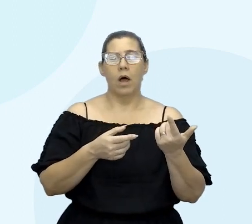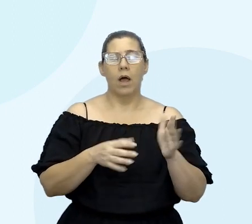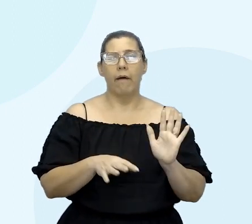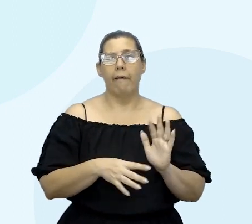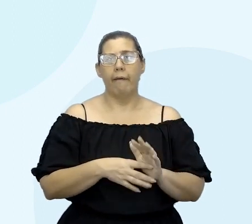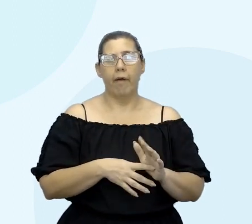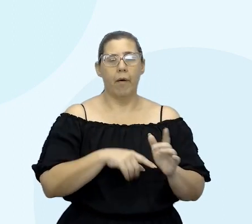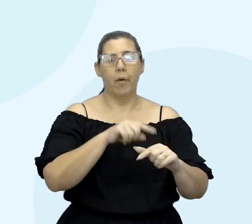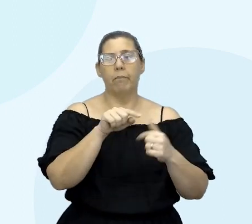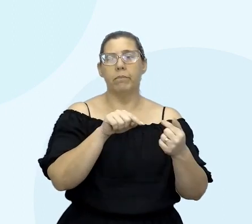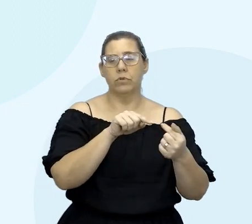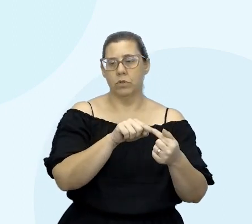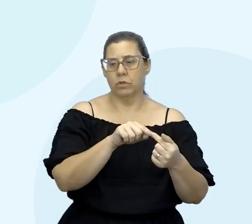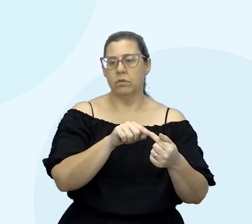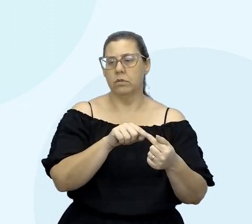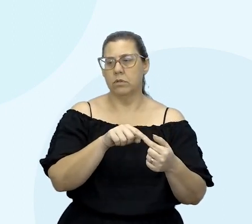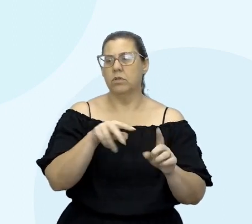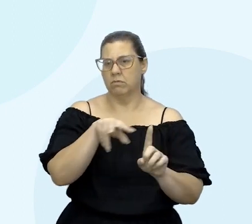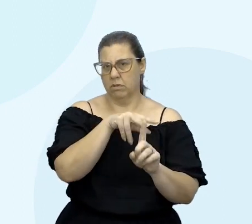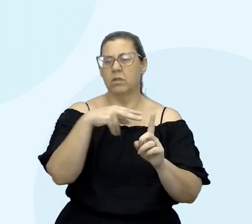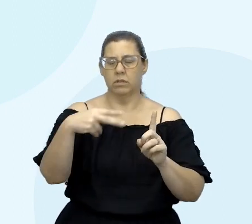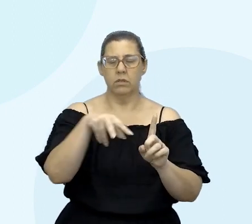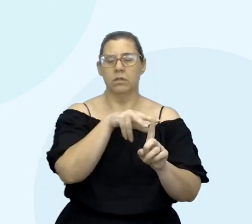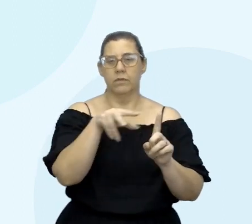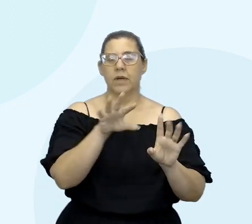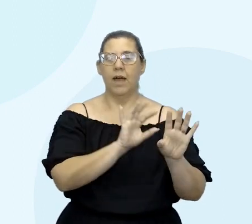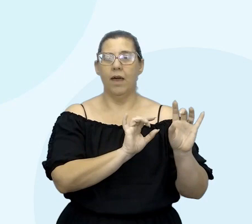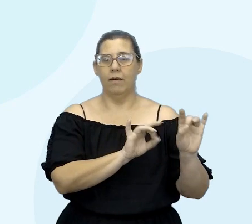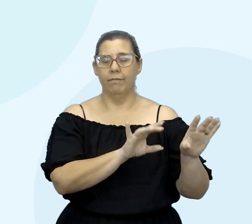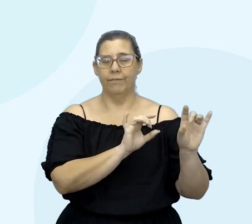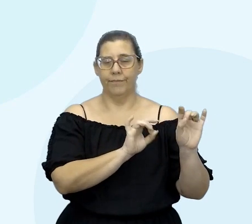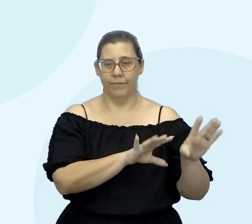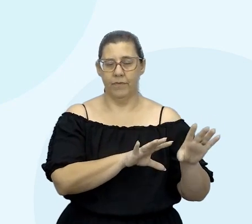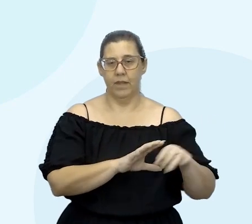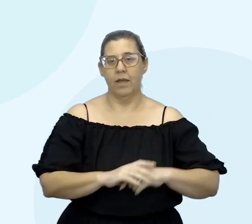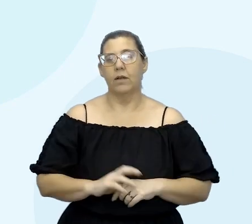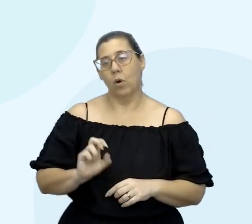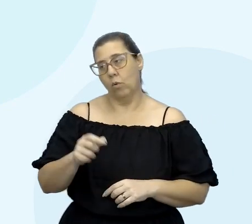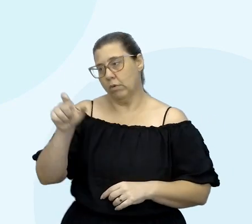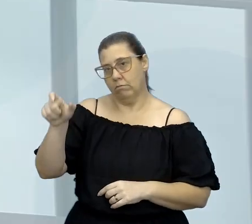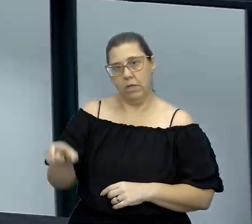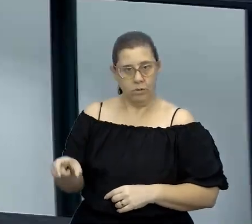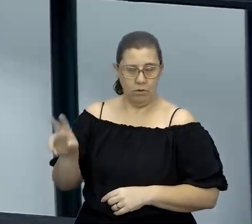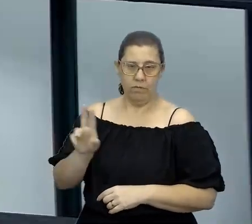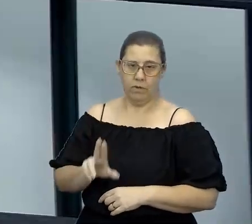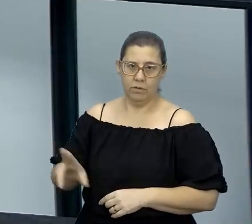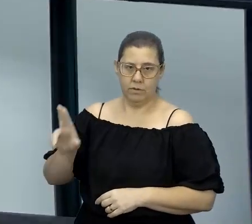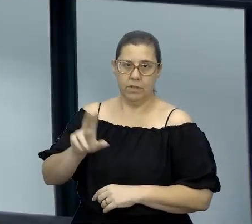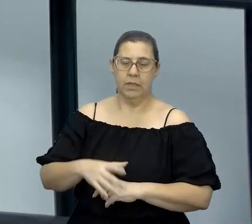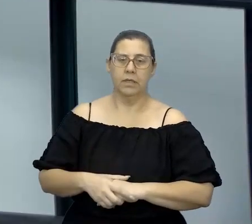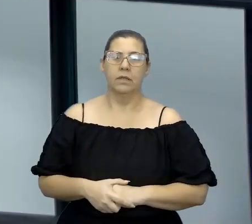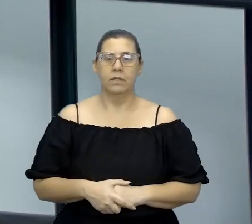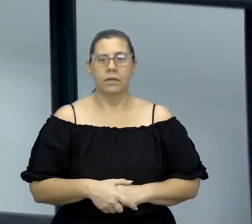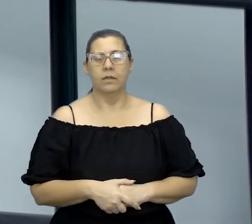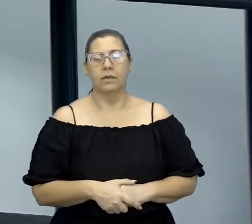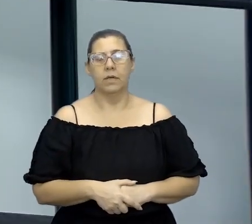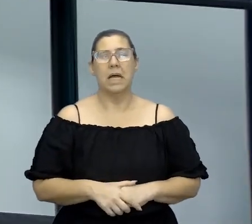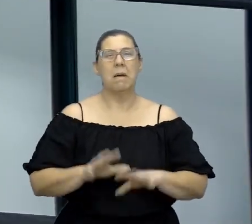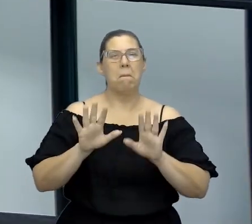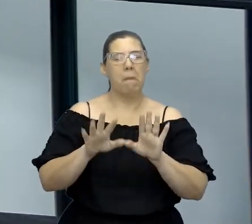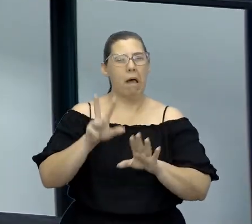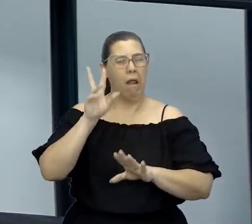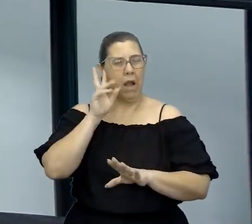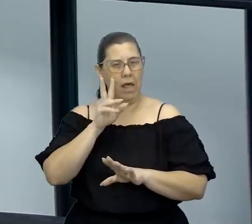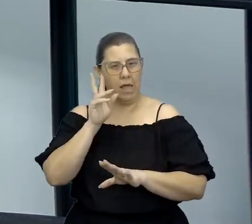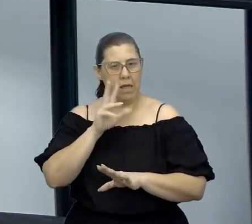técnico e econômico, dentro das necessidades do consumidor, tá? Mas lembrando a todos,